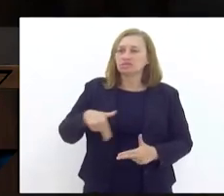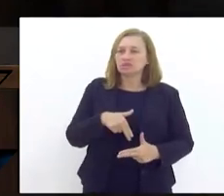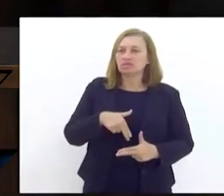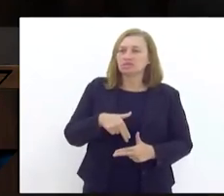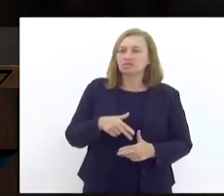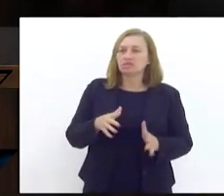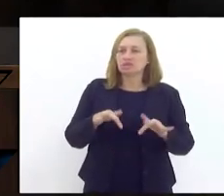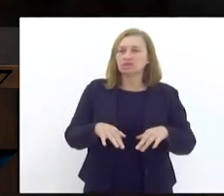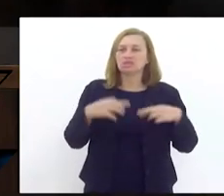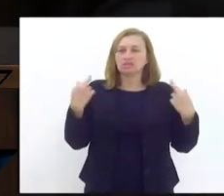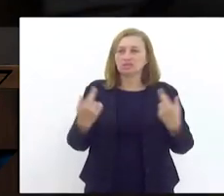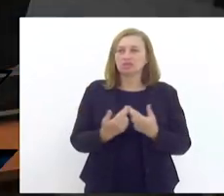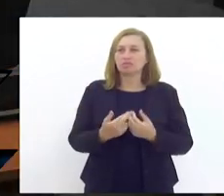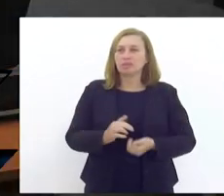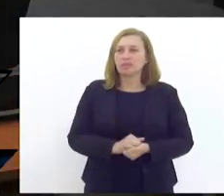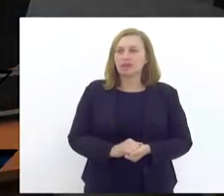encerrado a sessão